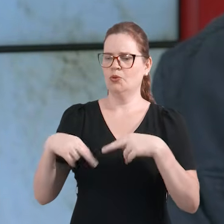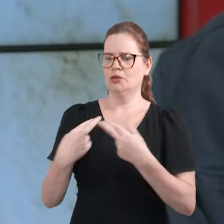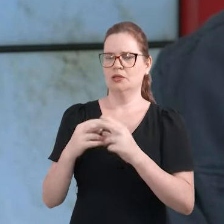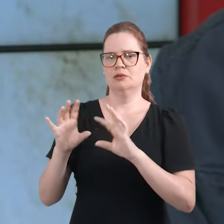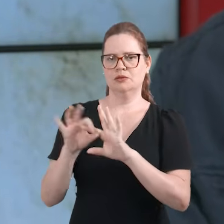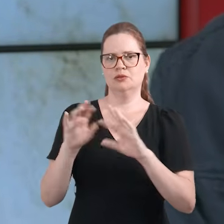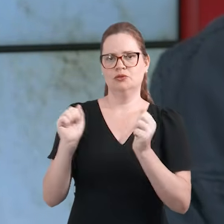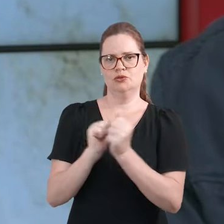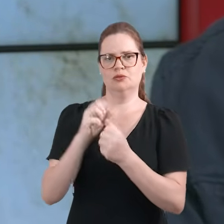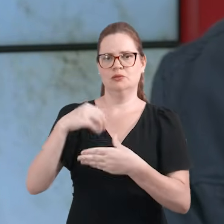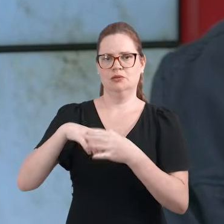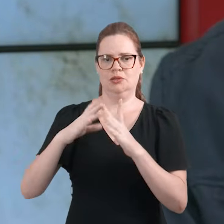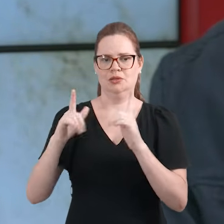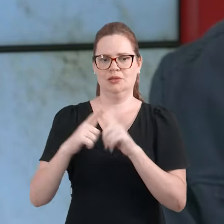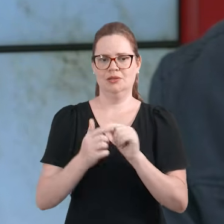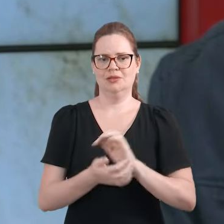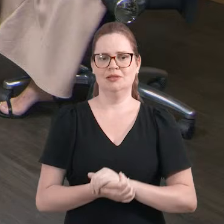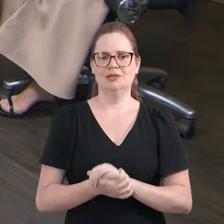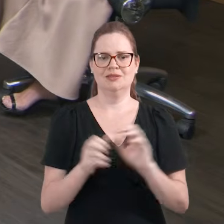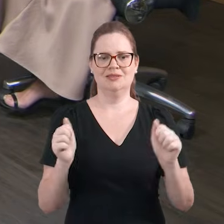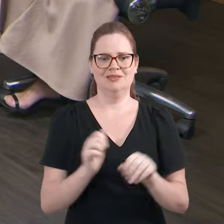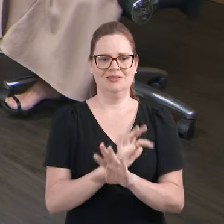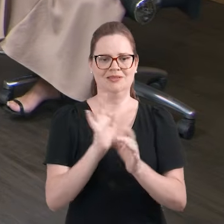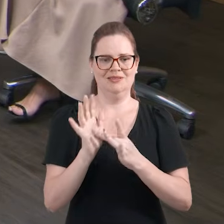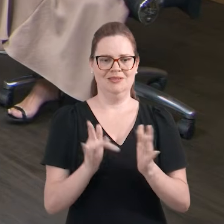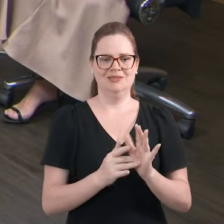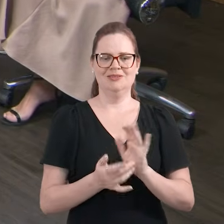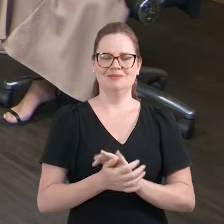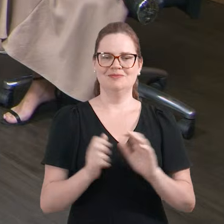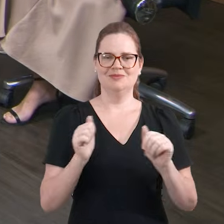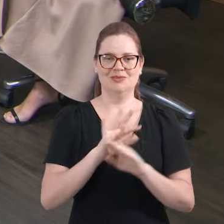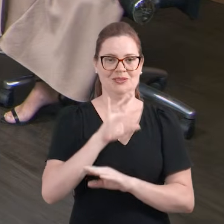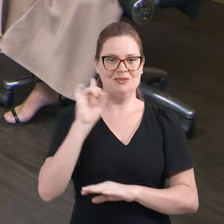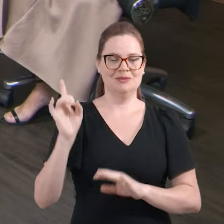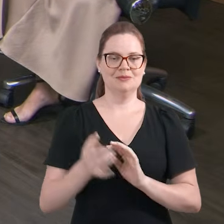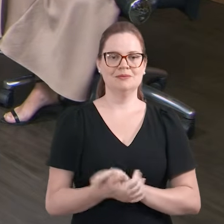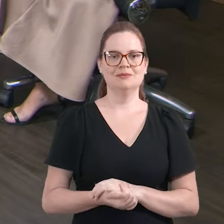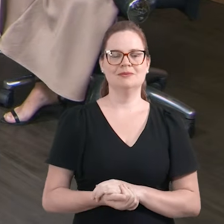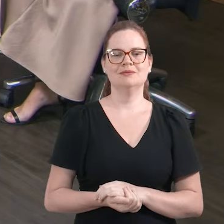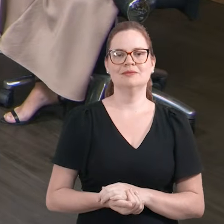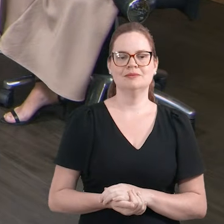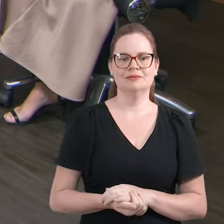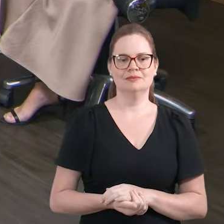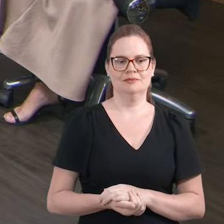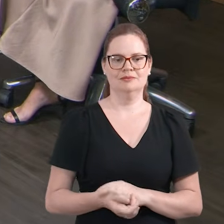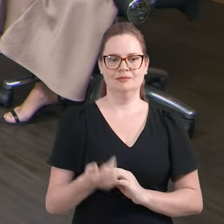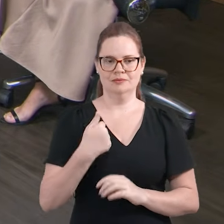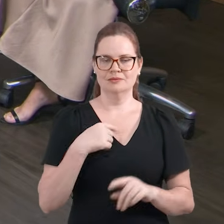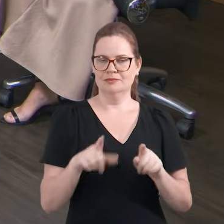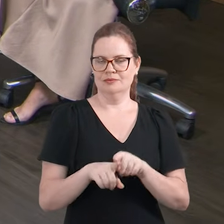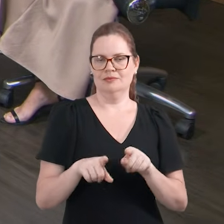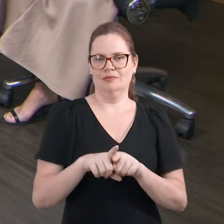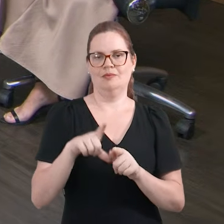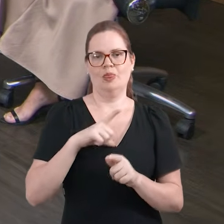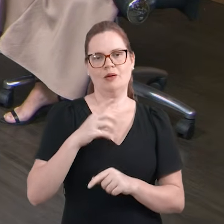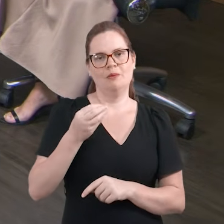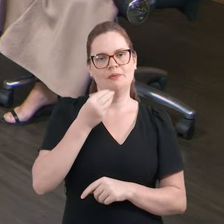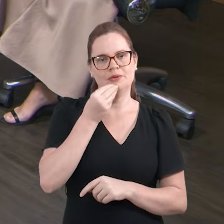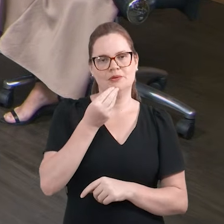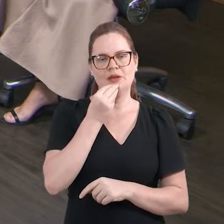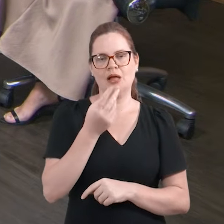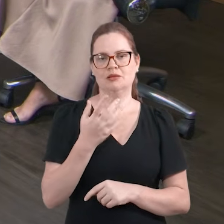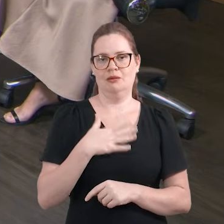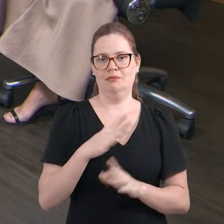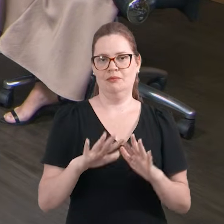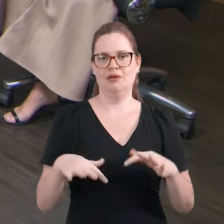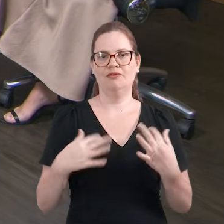está unida toda en la iglesia. Glória a Deus. Glória a Que Jesus, bênção. que coisa Amém. Maravilha. Eu tive essa oportunidade de nascer num